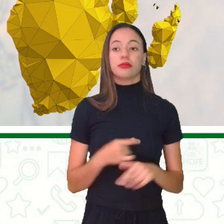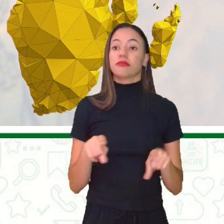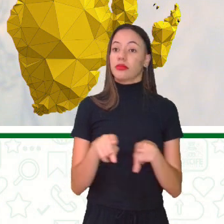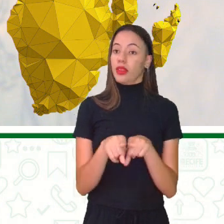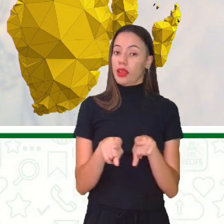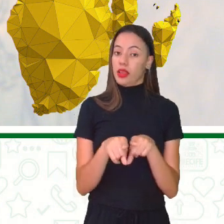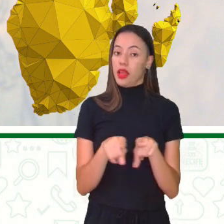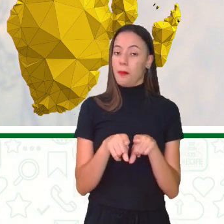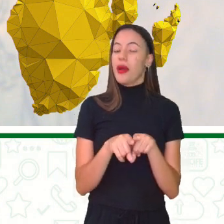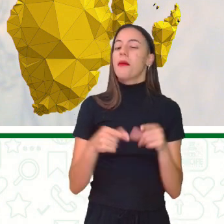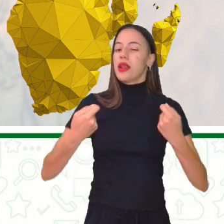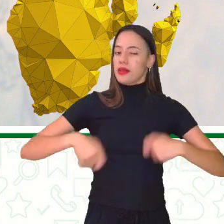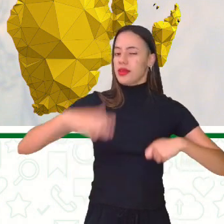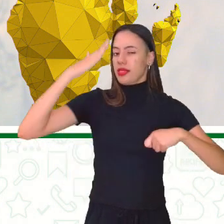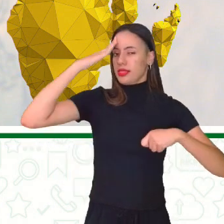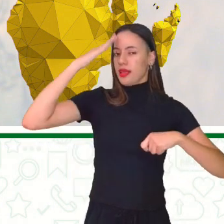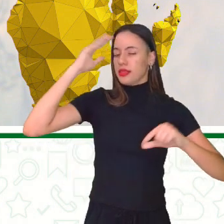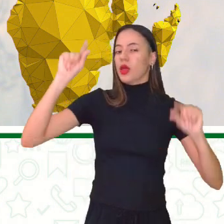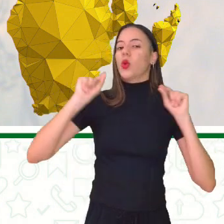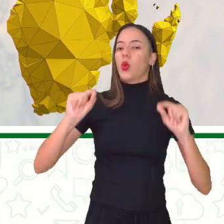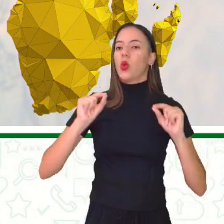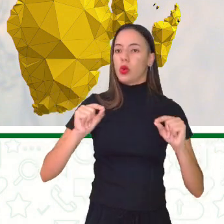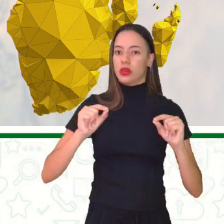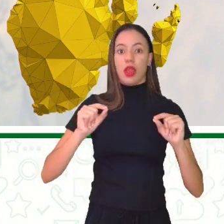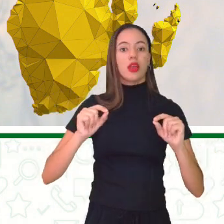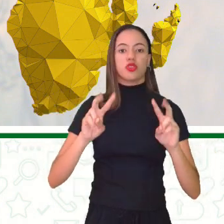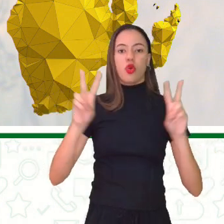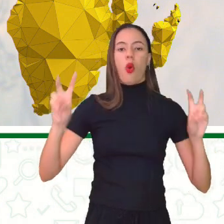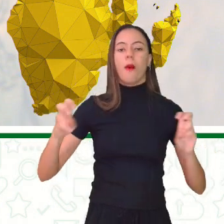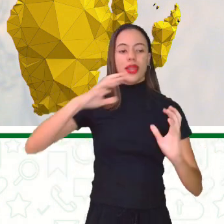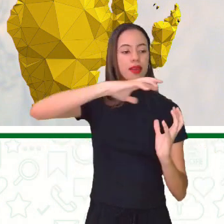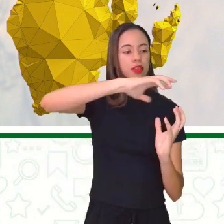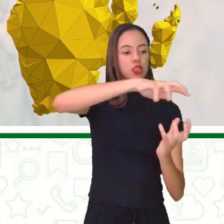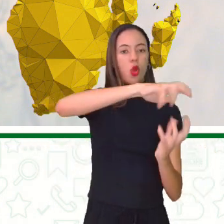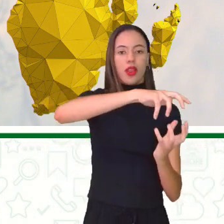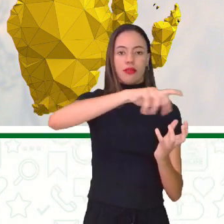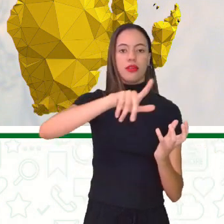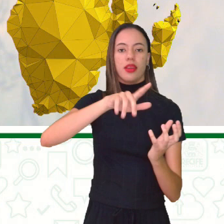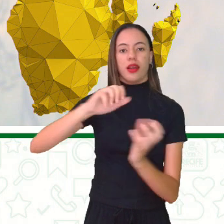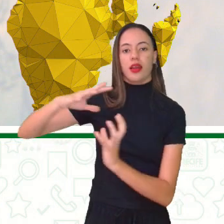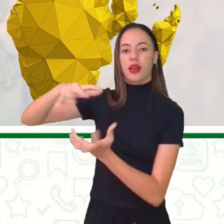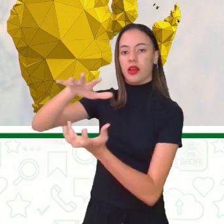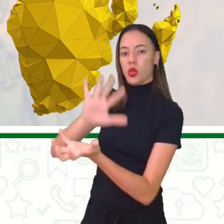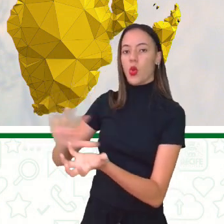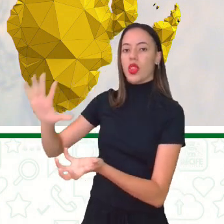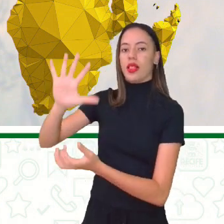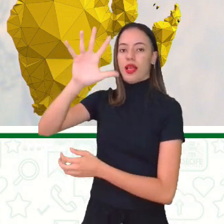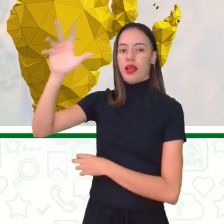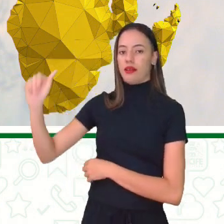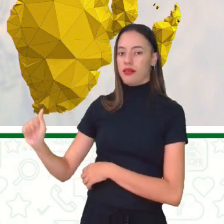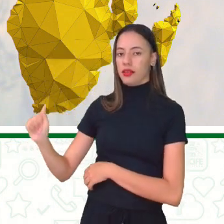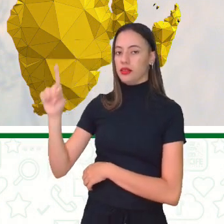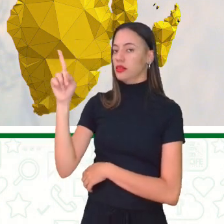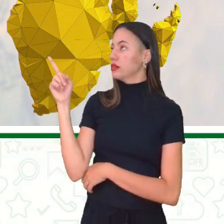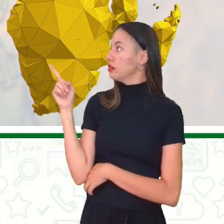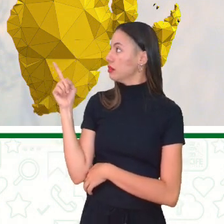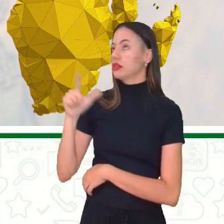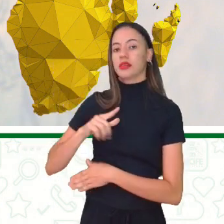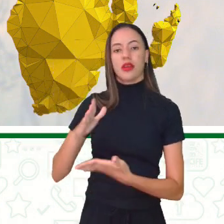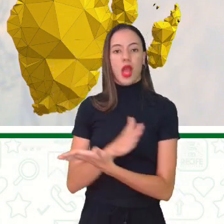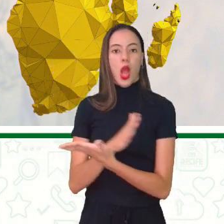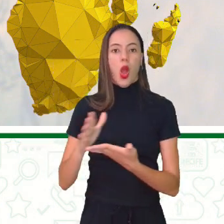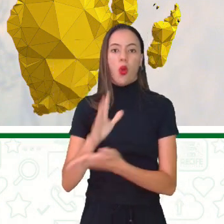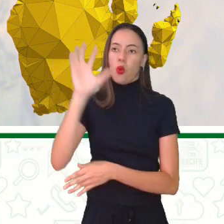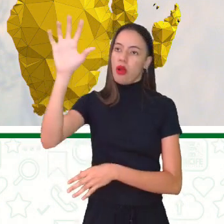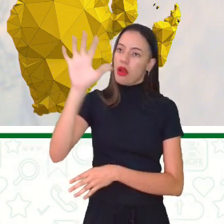que entender, né, em termos de geografia do continente africano, nós temos, né, algumas regiões